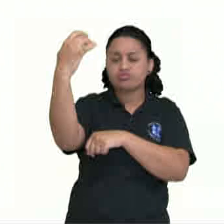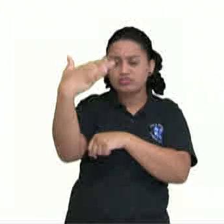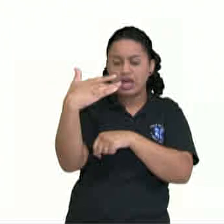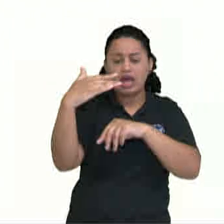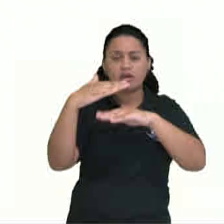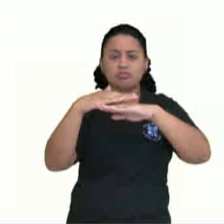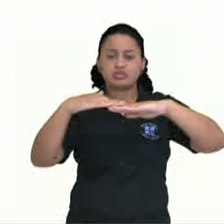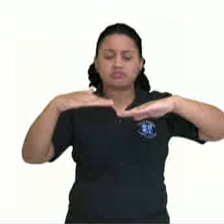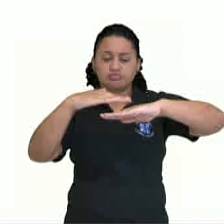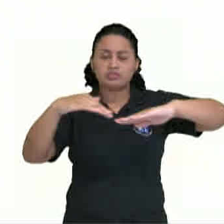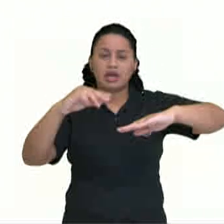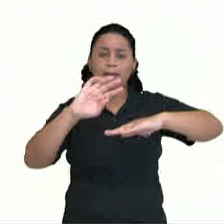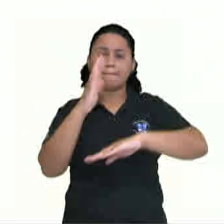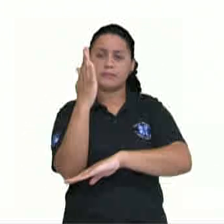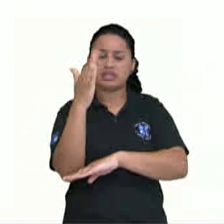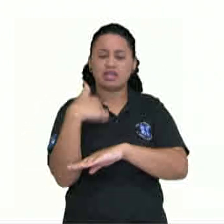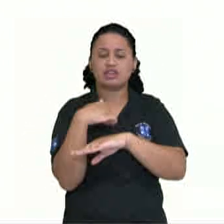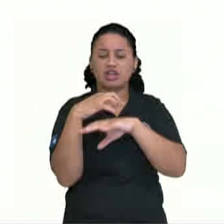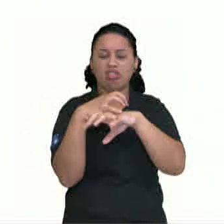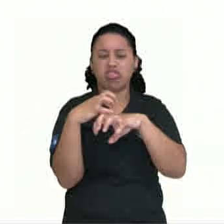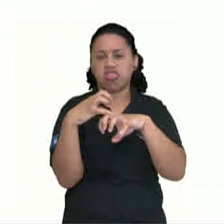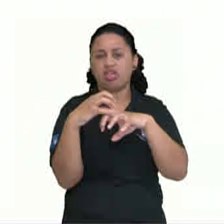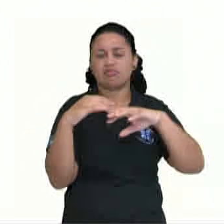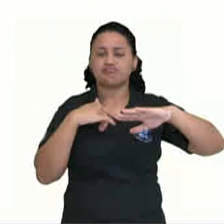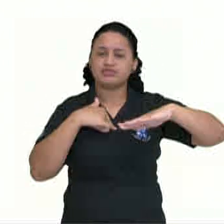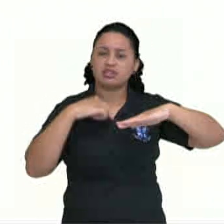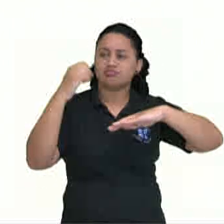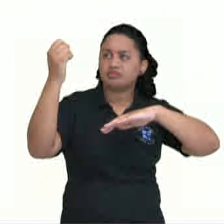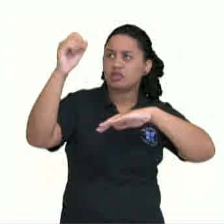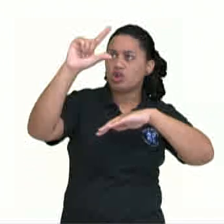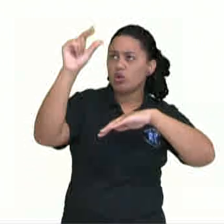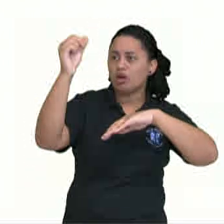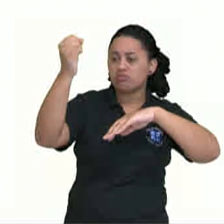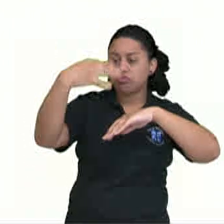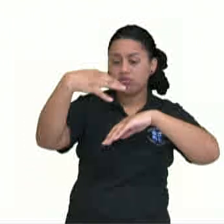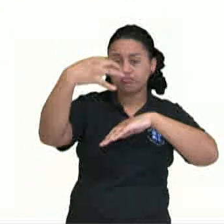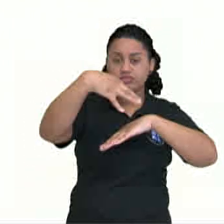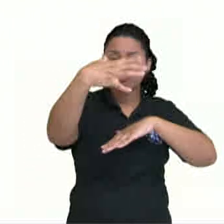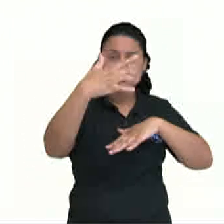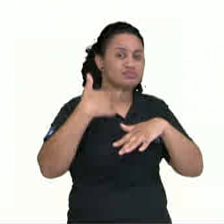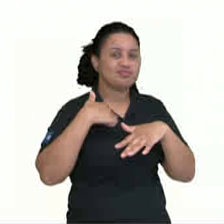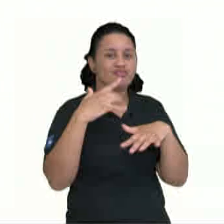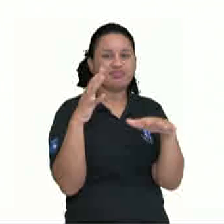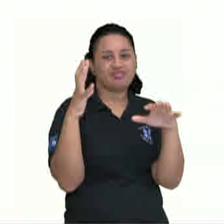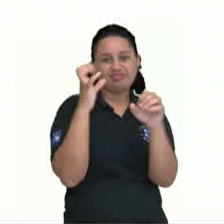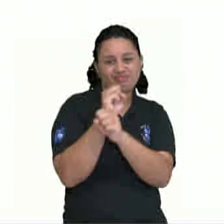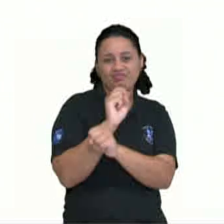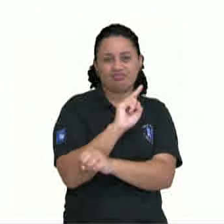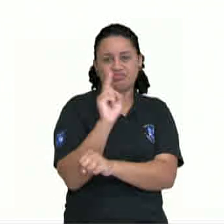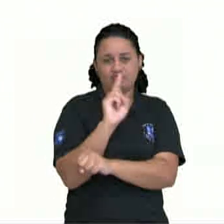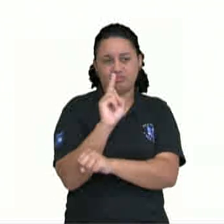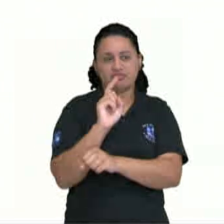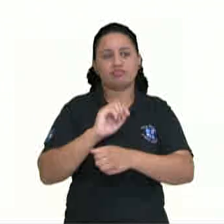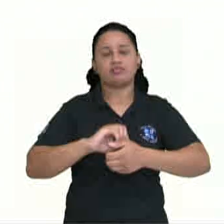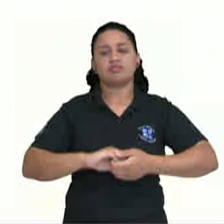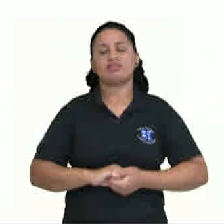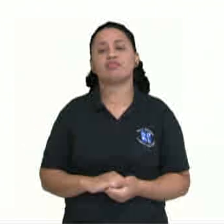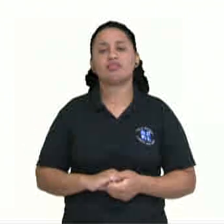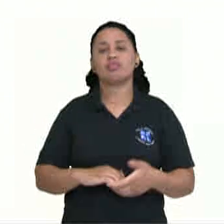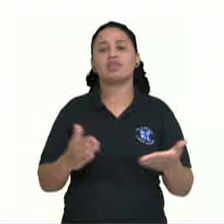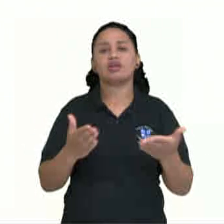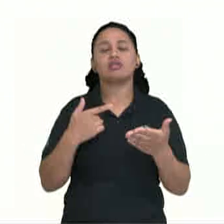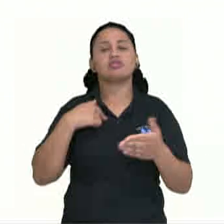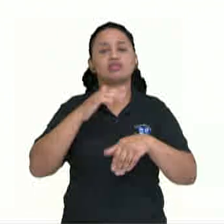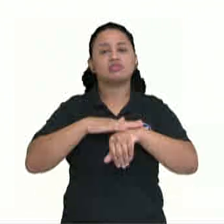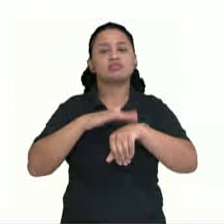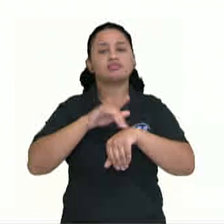e os raios da lua penetravam livremente, iluminando o assoalho de tábuas grossas. Você vai ter um